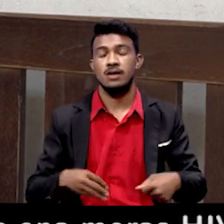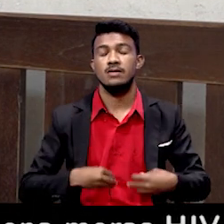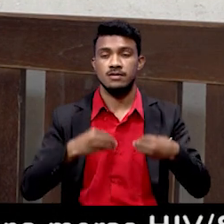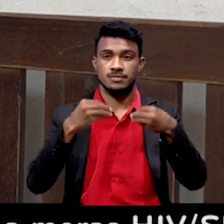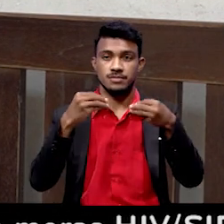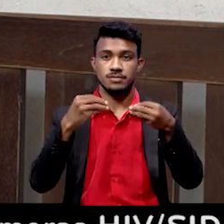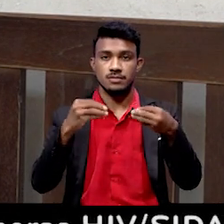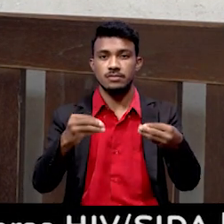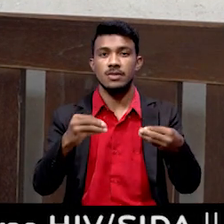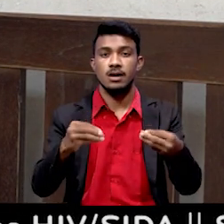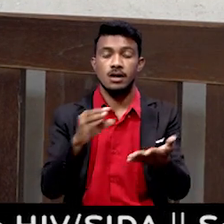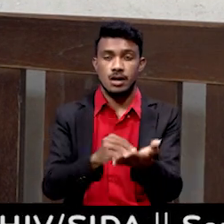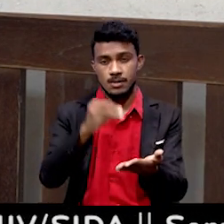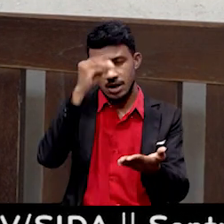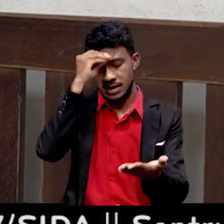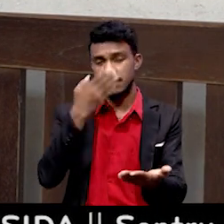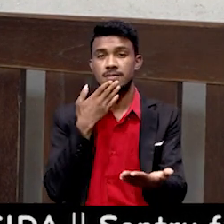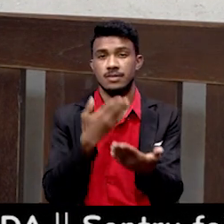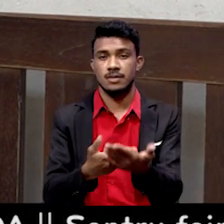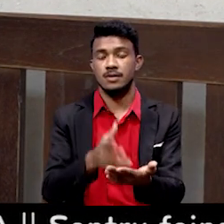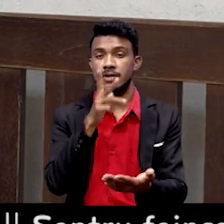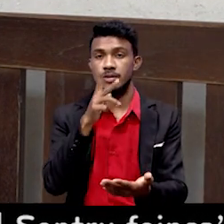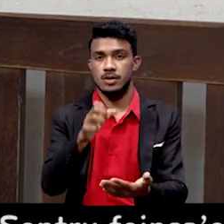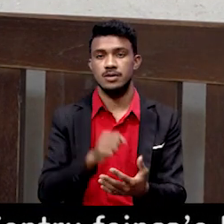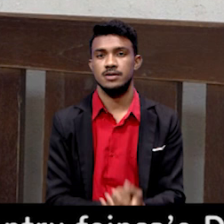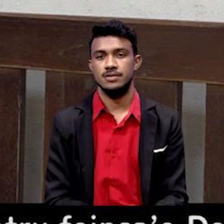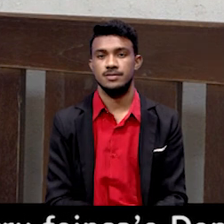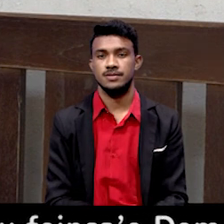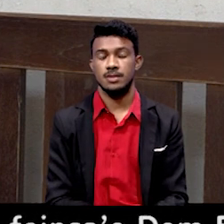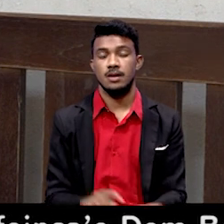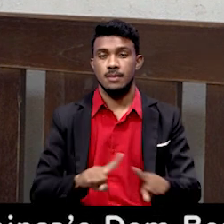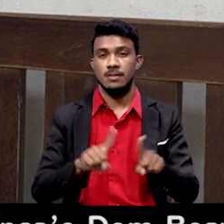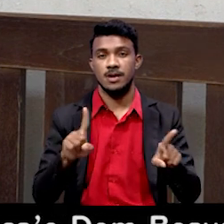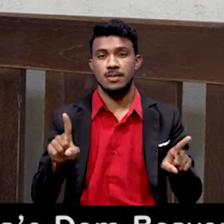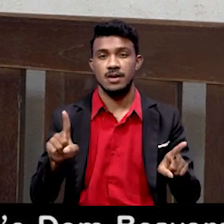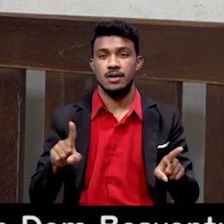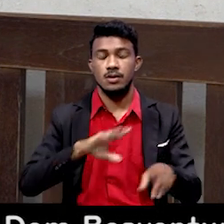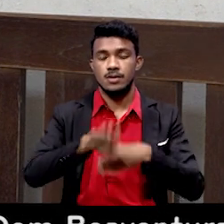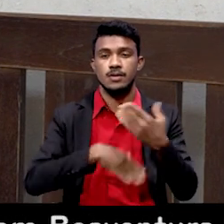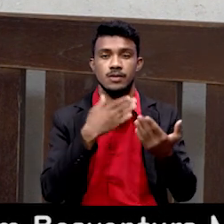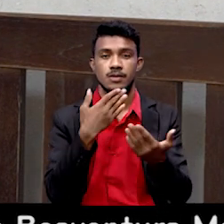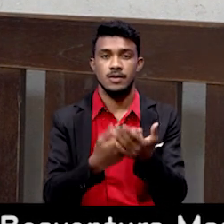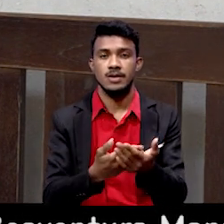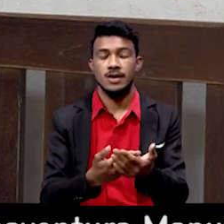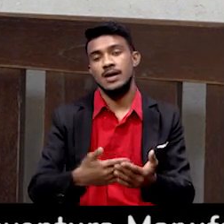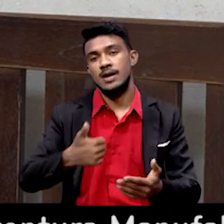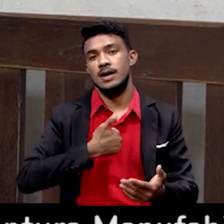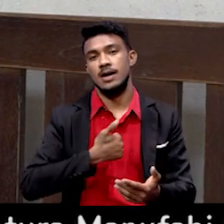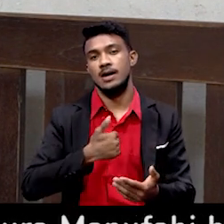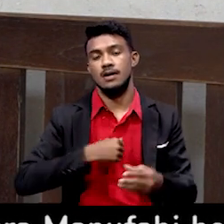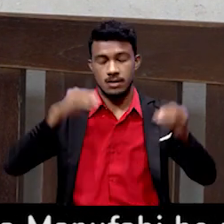tu aprende a língua portuguesa. Mas bem dira com o método, não é? Para bela.